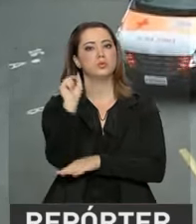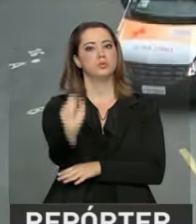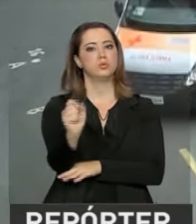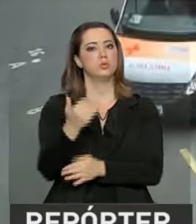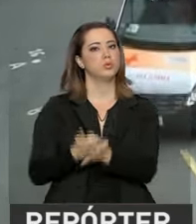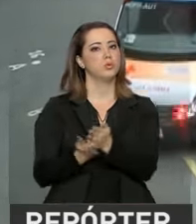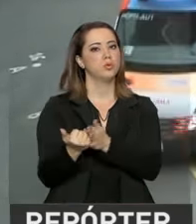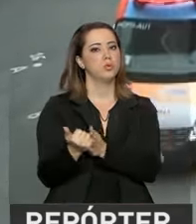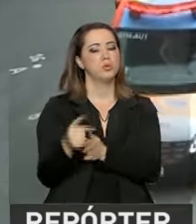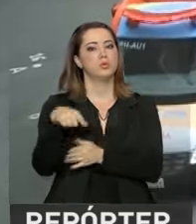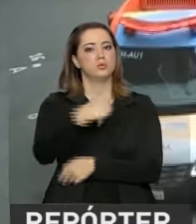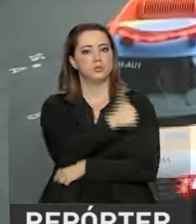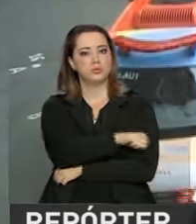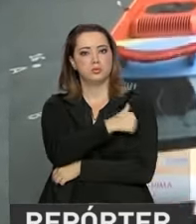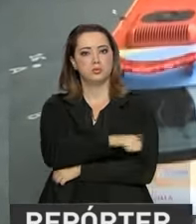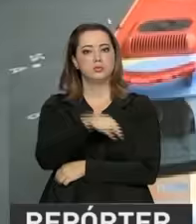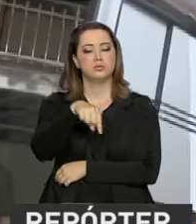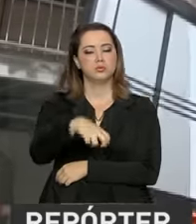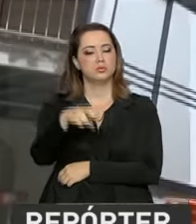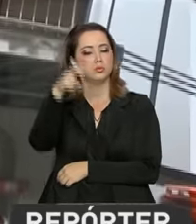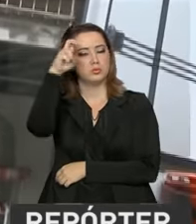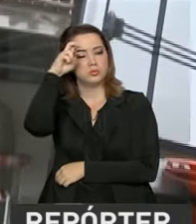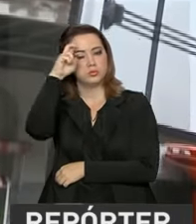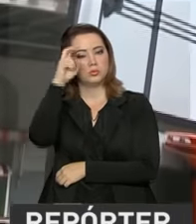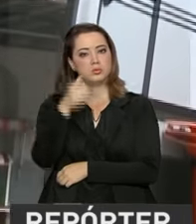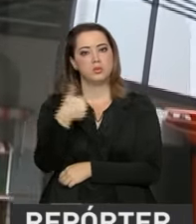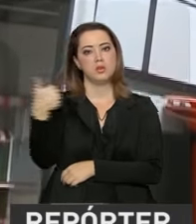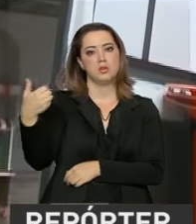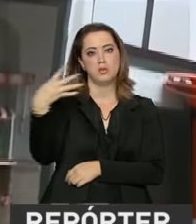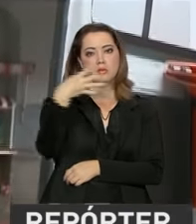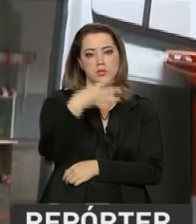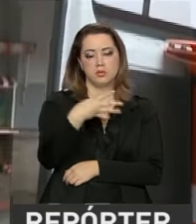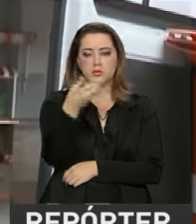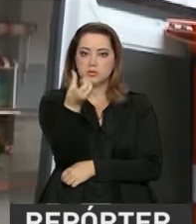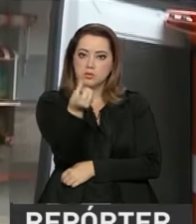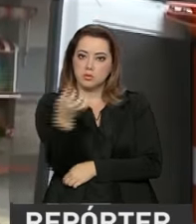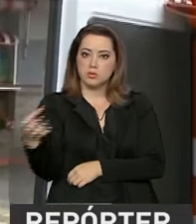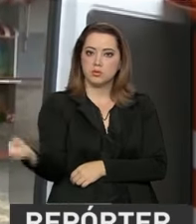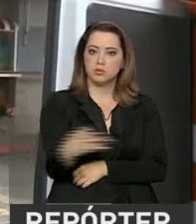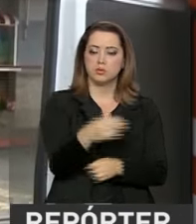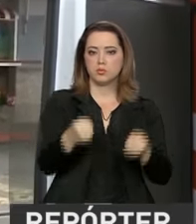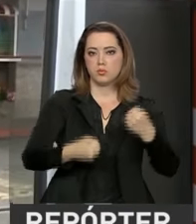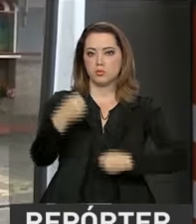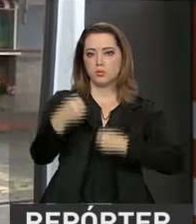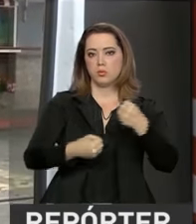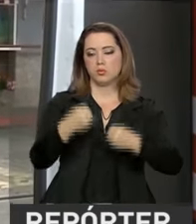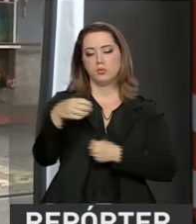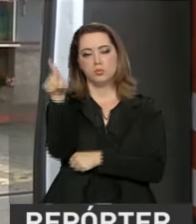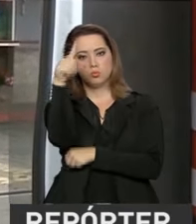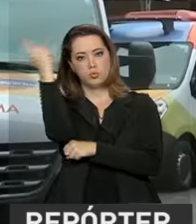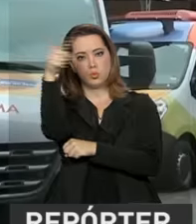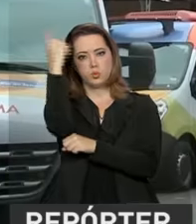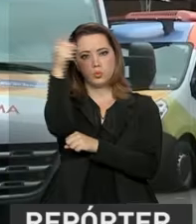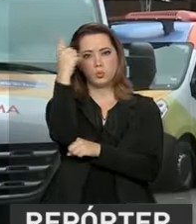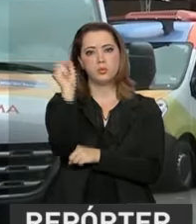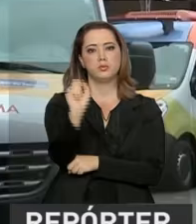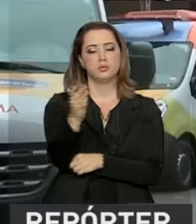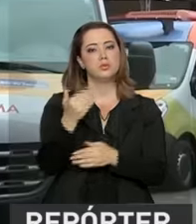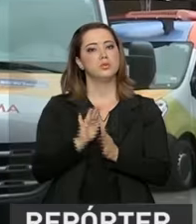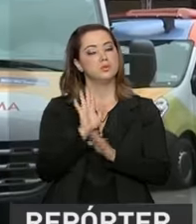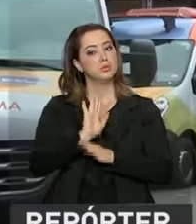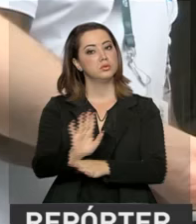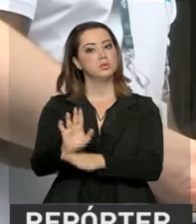funcionar no Rio de Janeiro nesta quinta-feira. 146 novas ambulâncias vão estar à disposição da população durante o